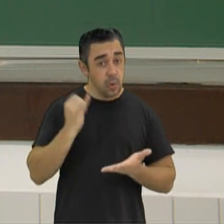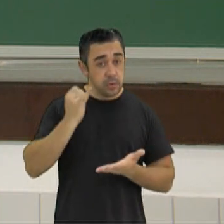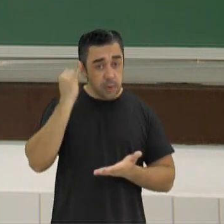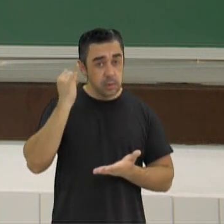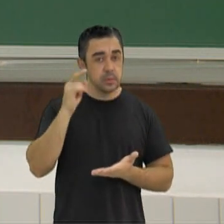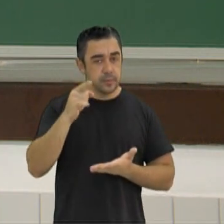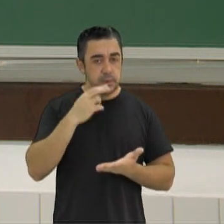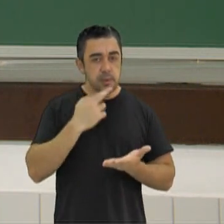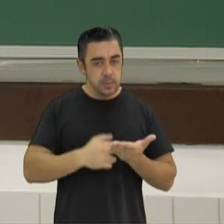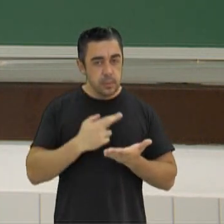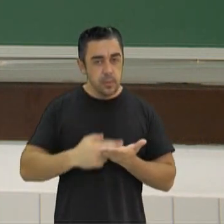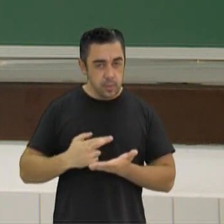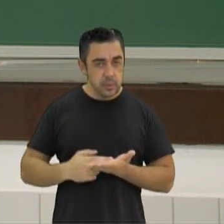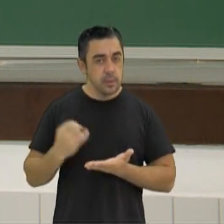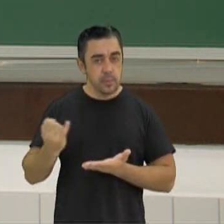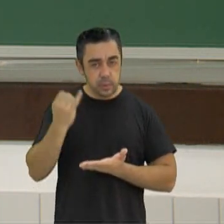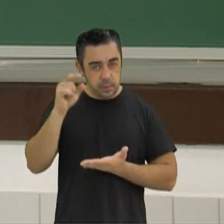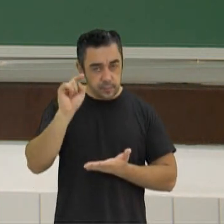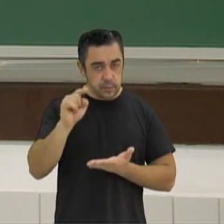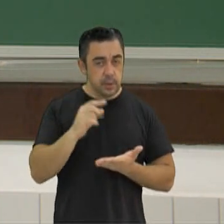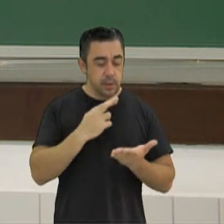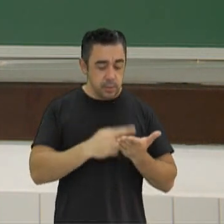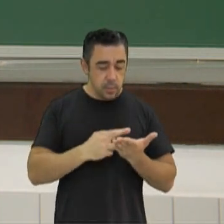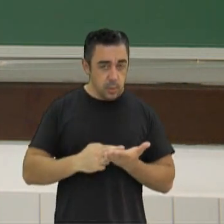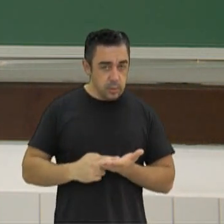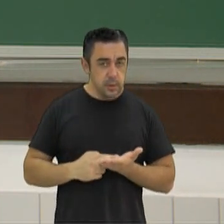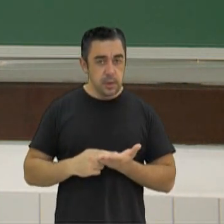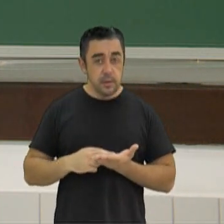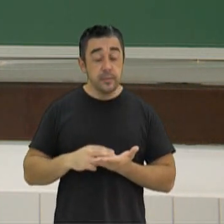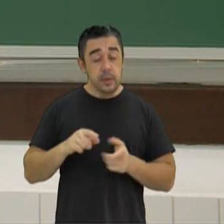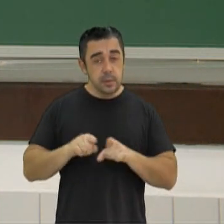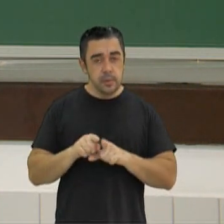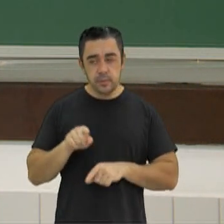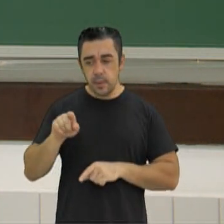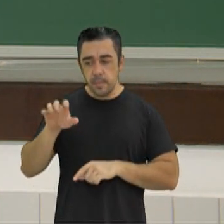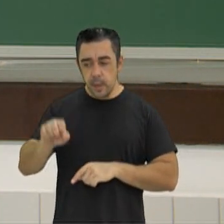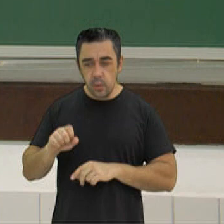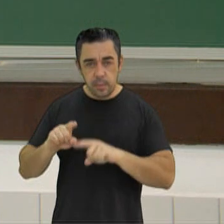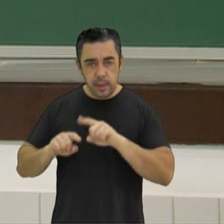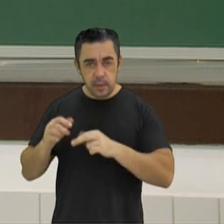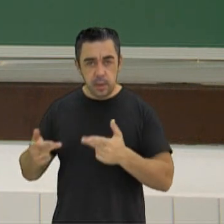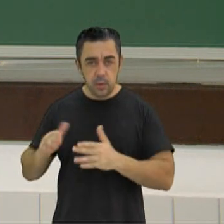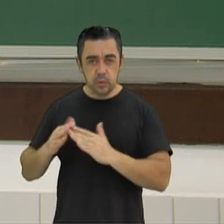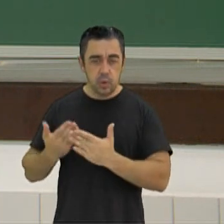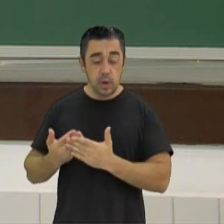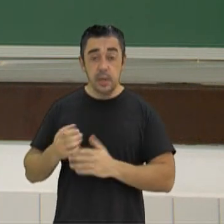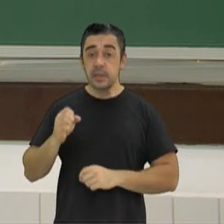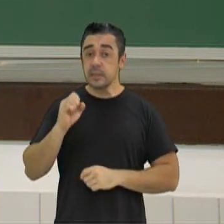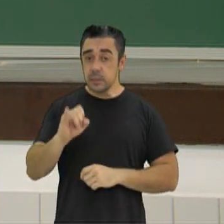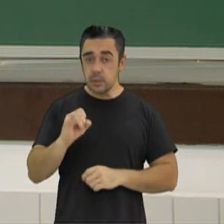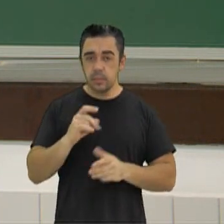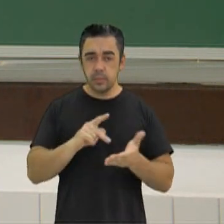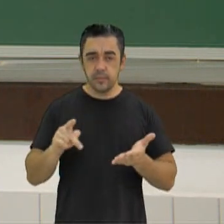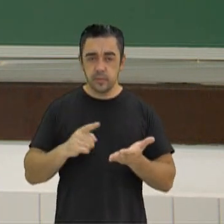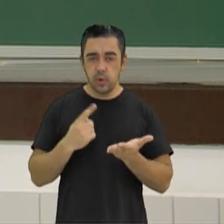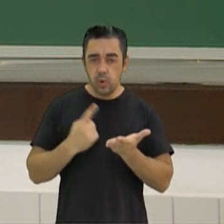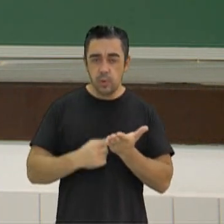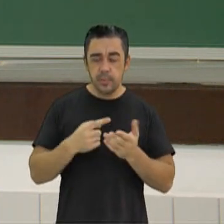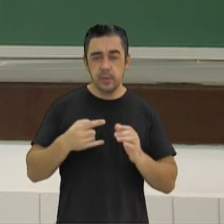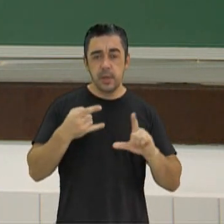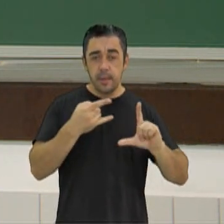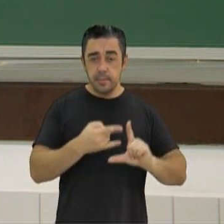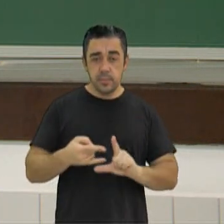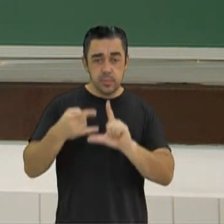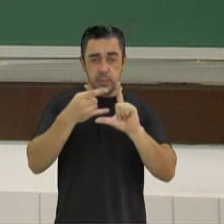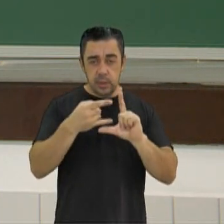você responda às atividades que você pegou na escola. E quando o teu professor marcar um Meet para que vocês façam uma reunião ou que ele faça uma revisão